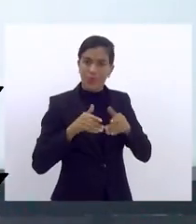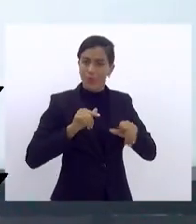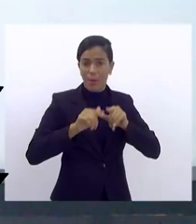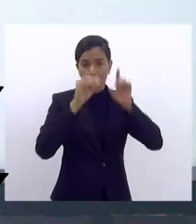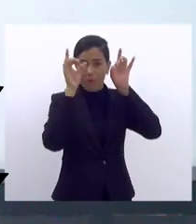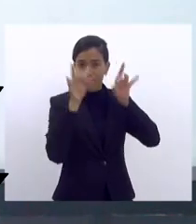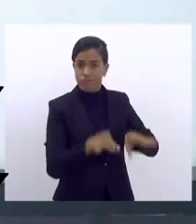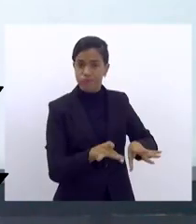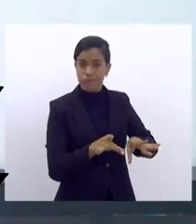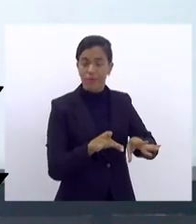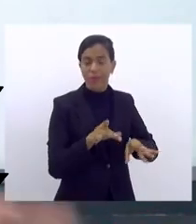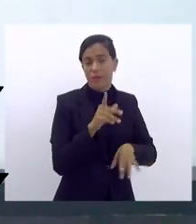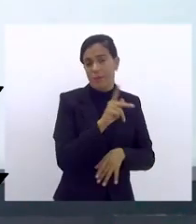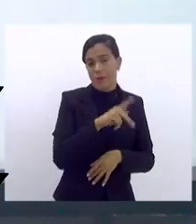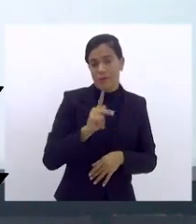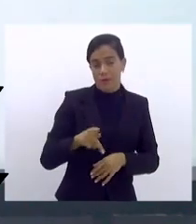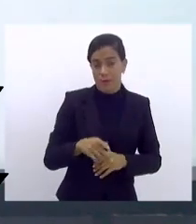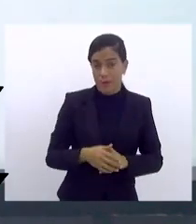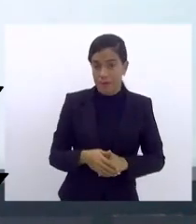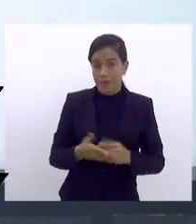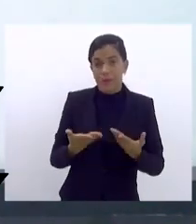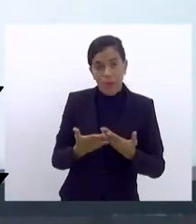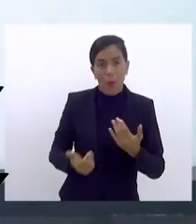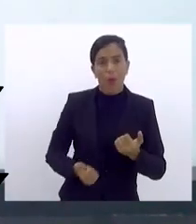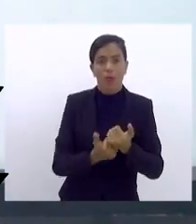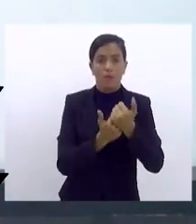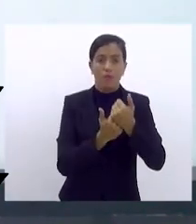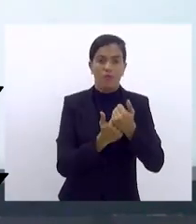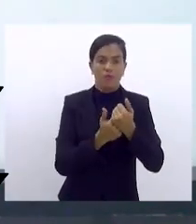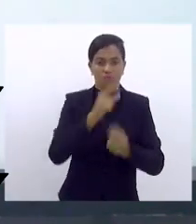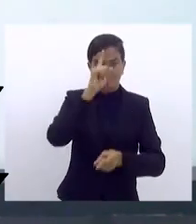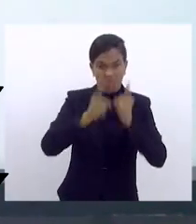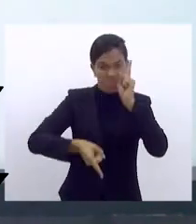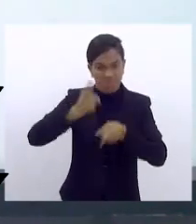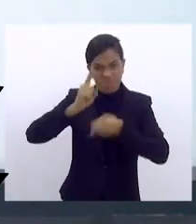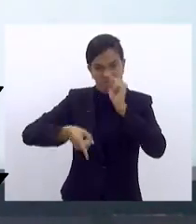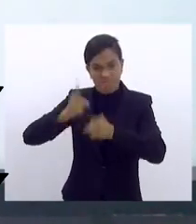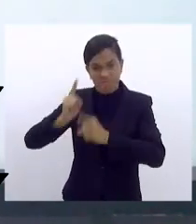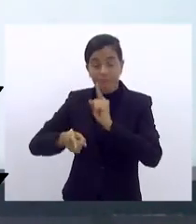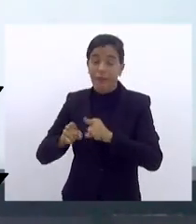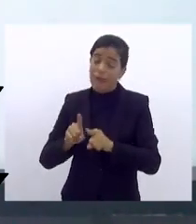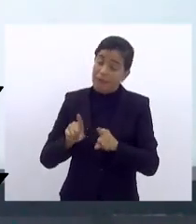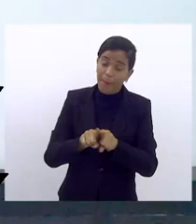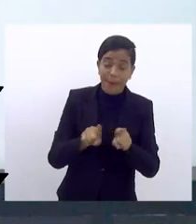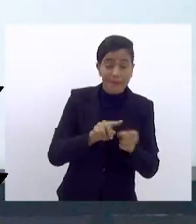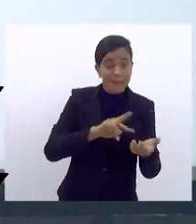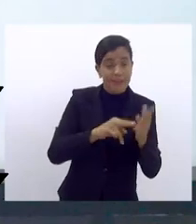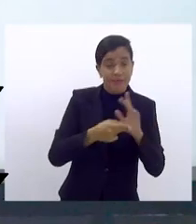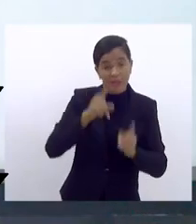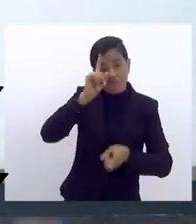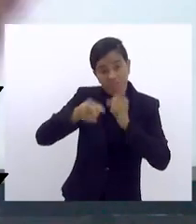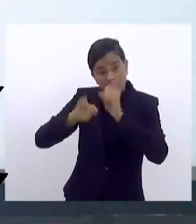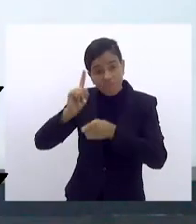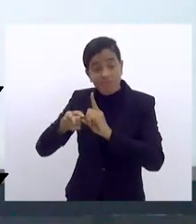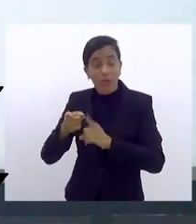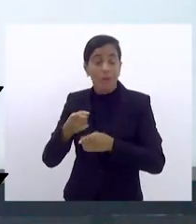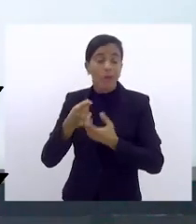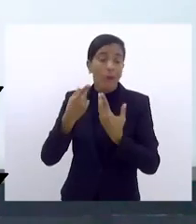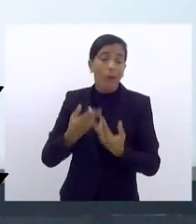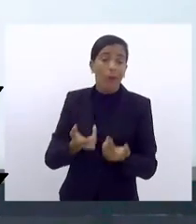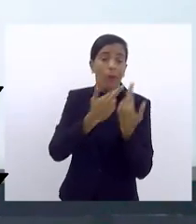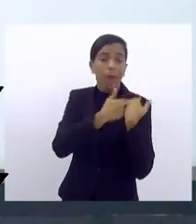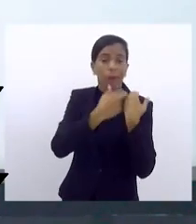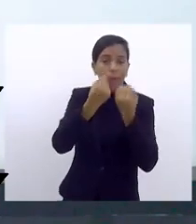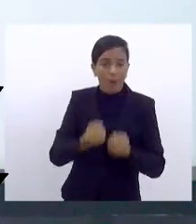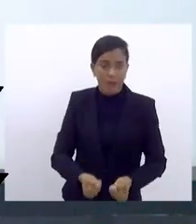e o abandono da carreira docente então o reforço da autoridade é também um reforço da sobrecarga de trabalho que recai